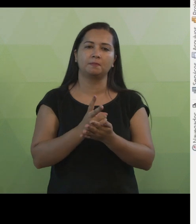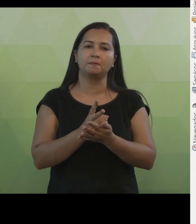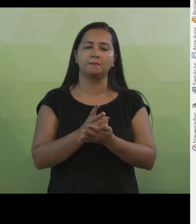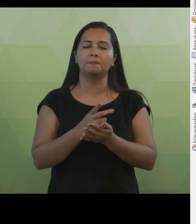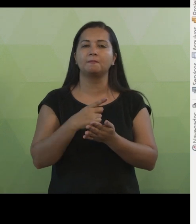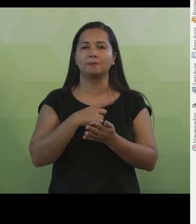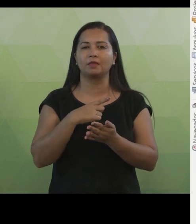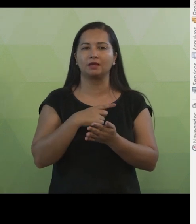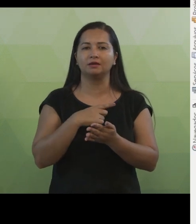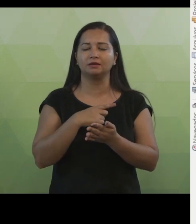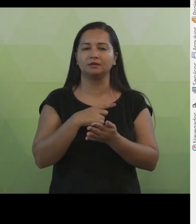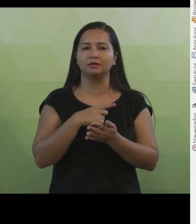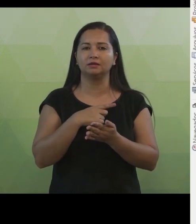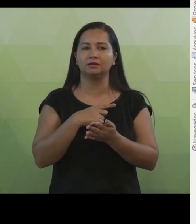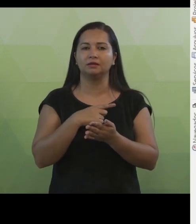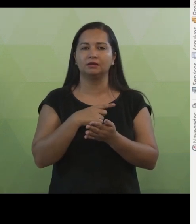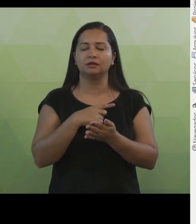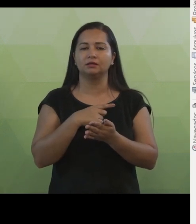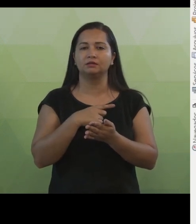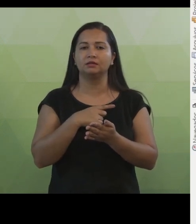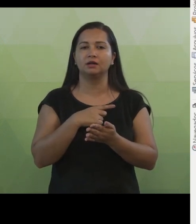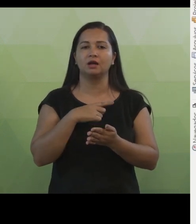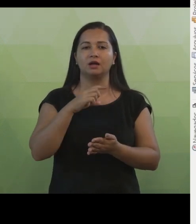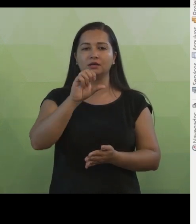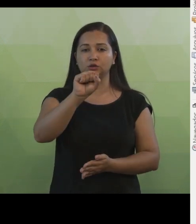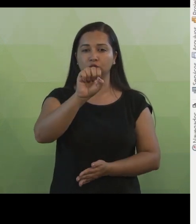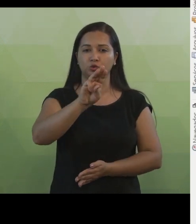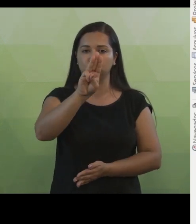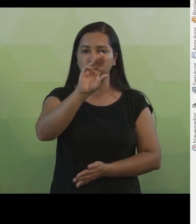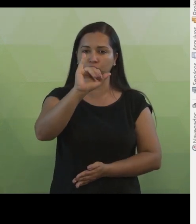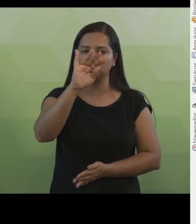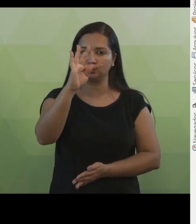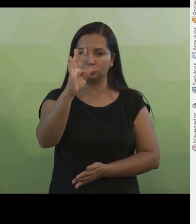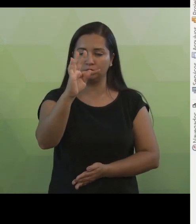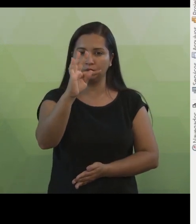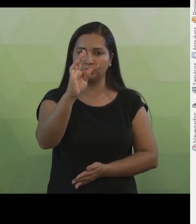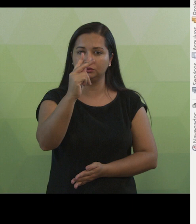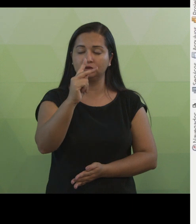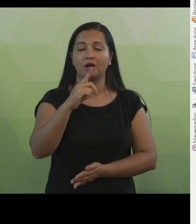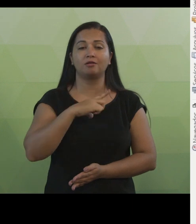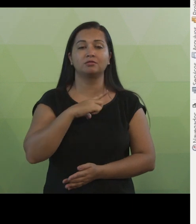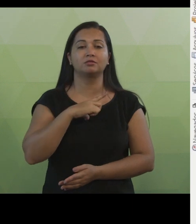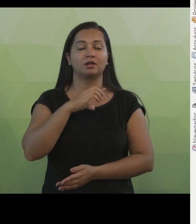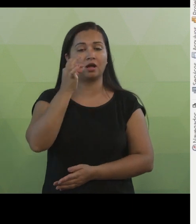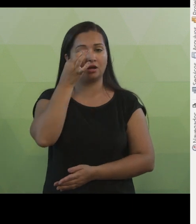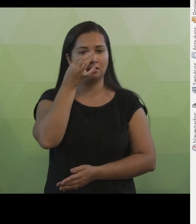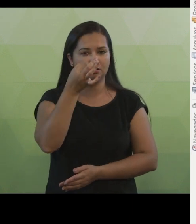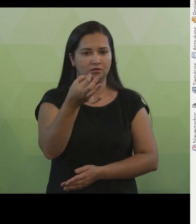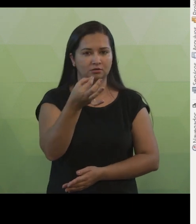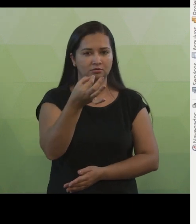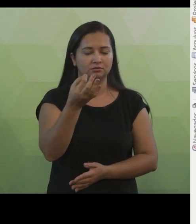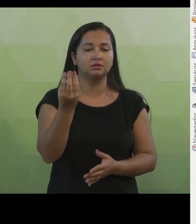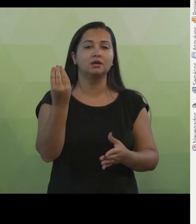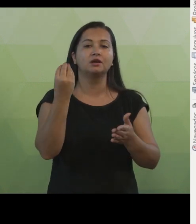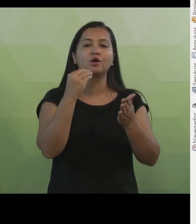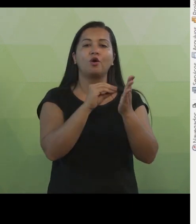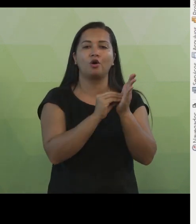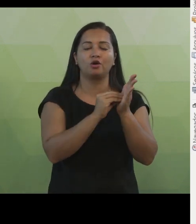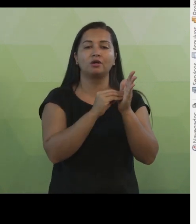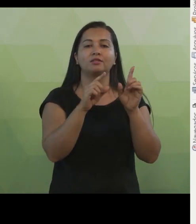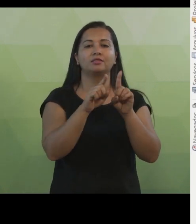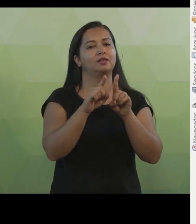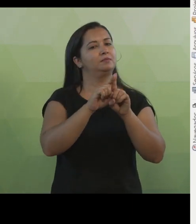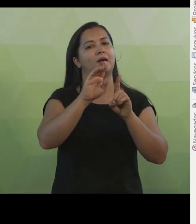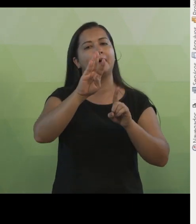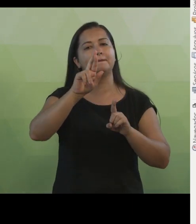dar uma quebra. Encontrou, essa condição atendeu, execute somente ela e ignore as posteriores. Vamos executar aqui